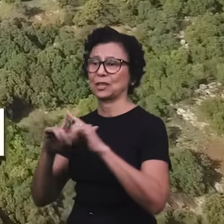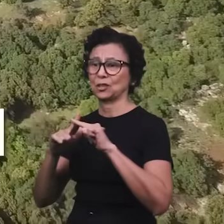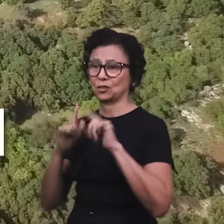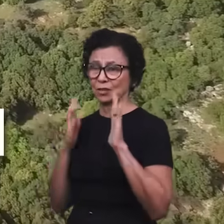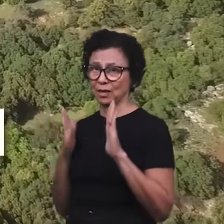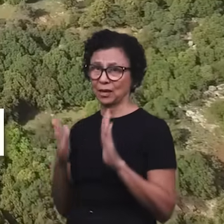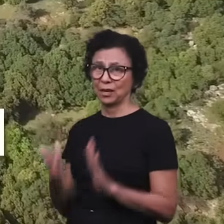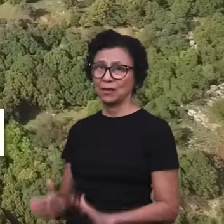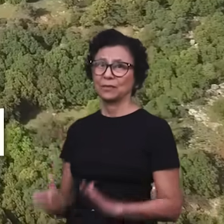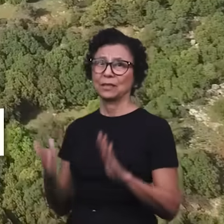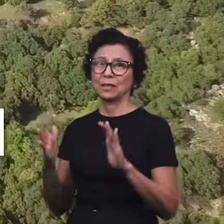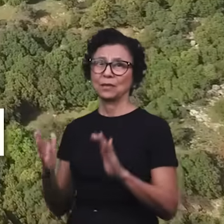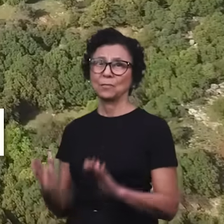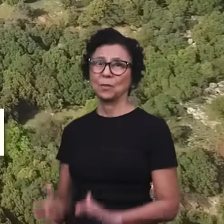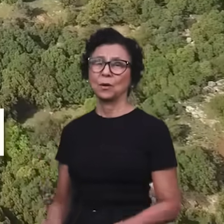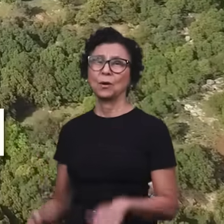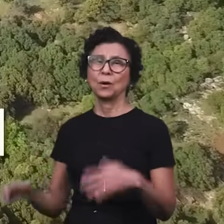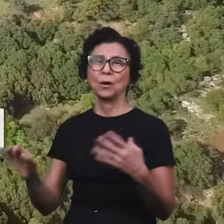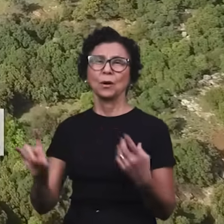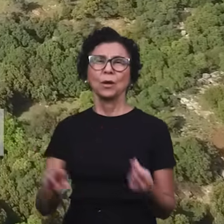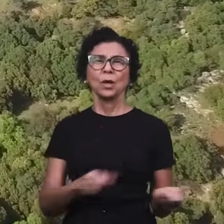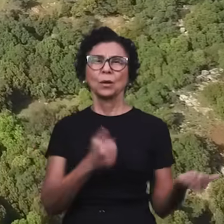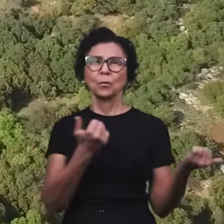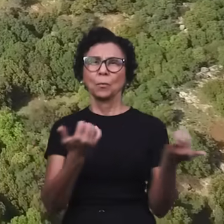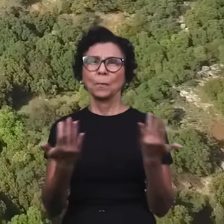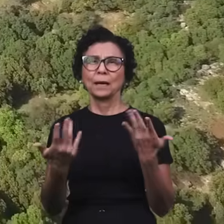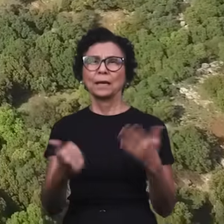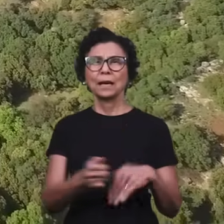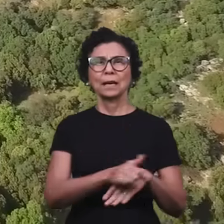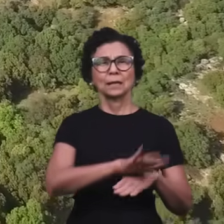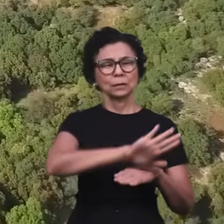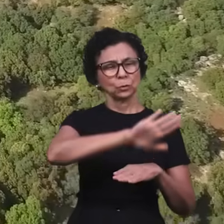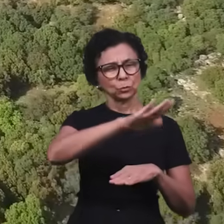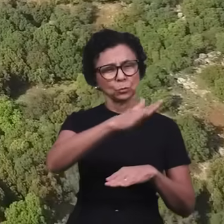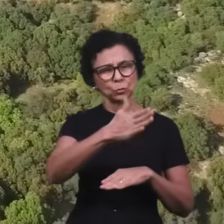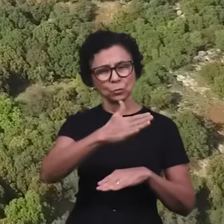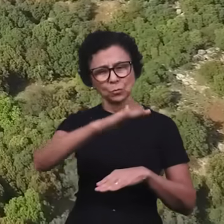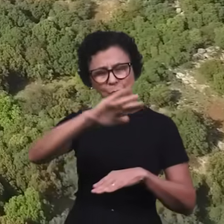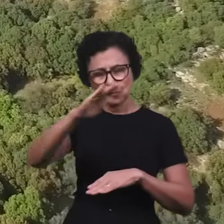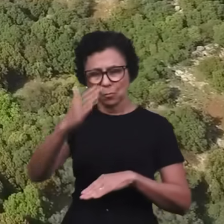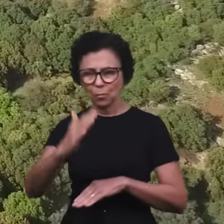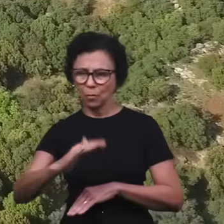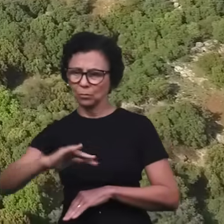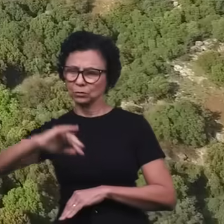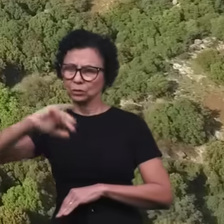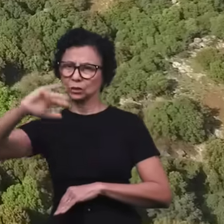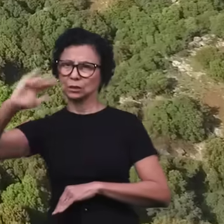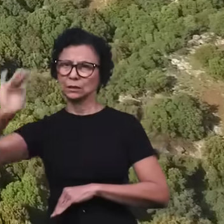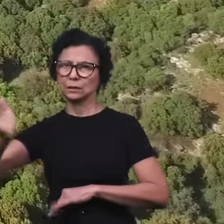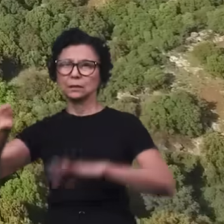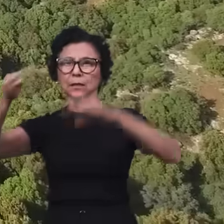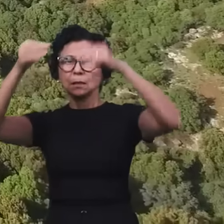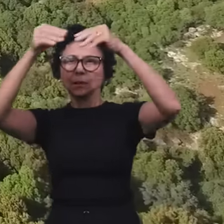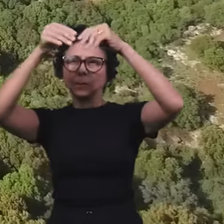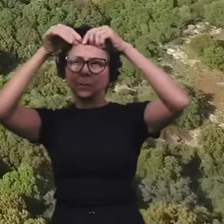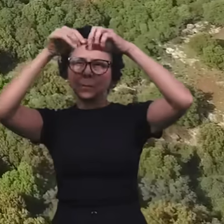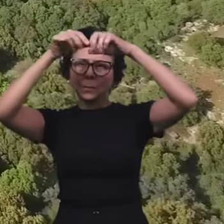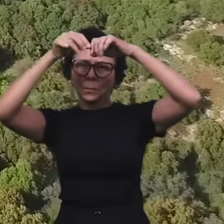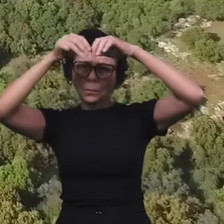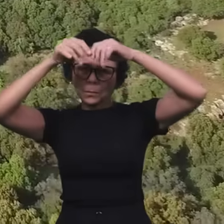Como orvalho de Hermon que desce sobre os montes